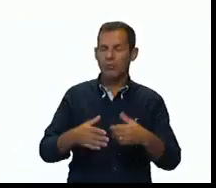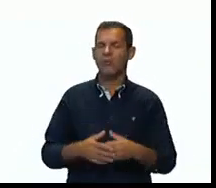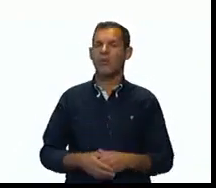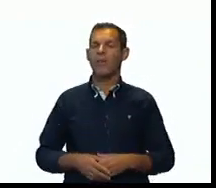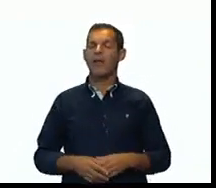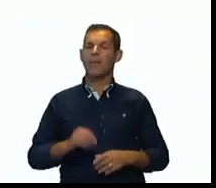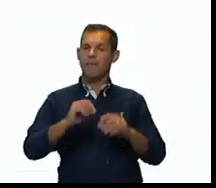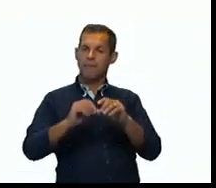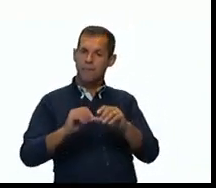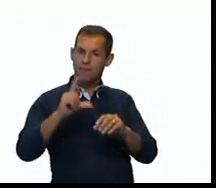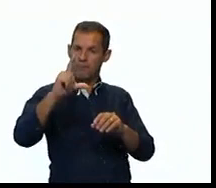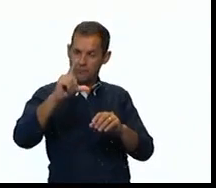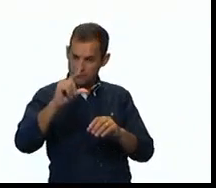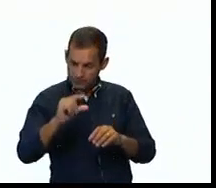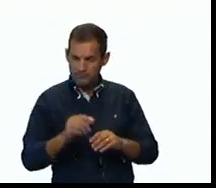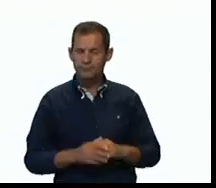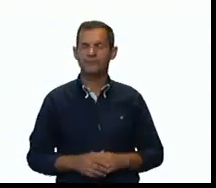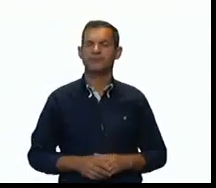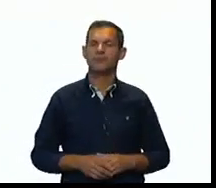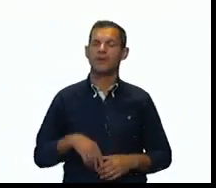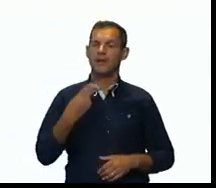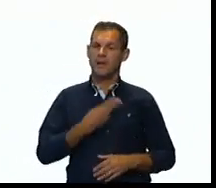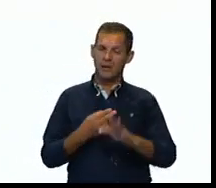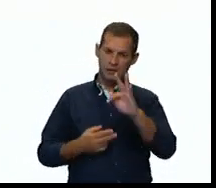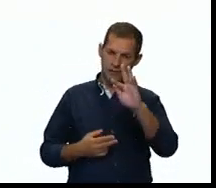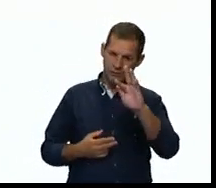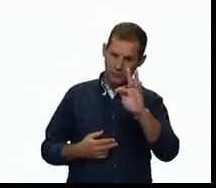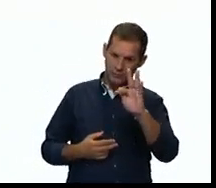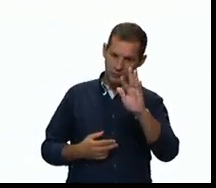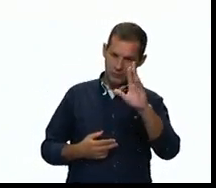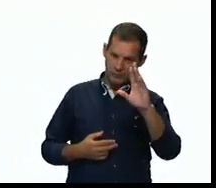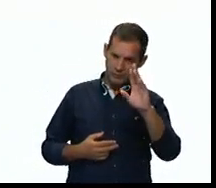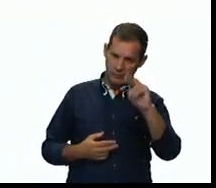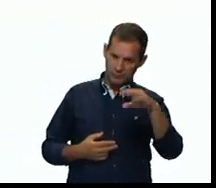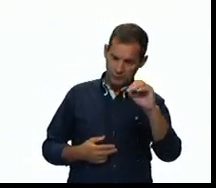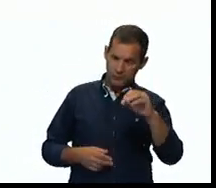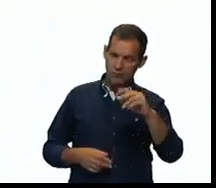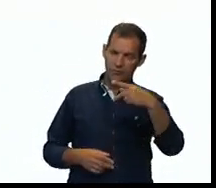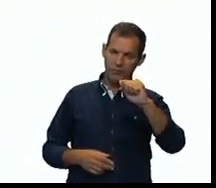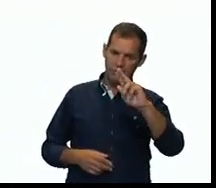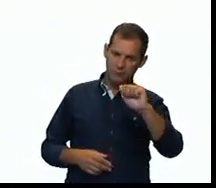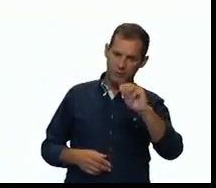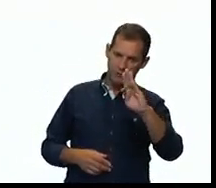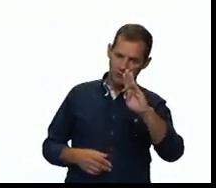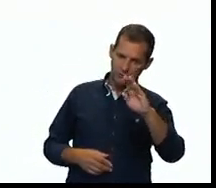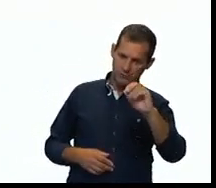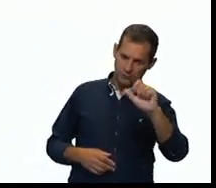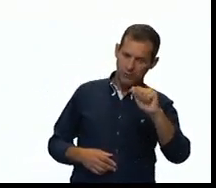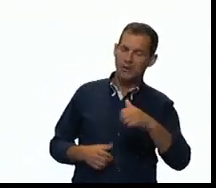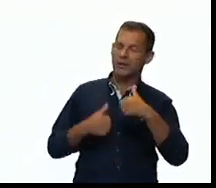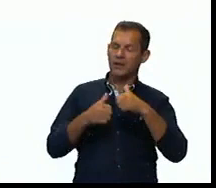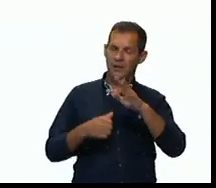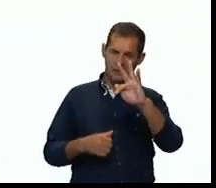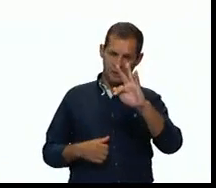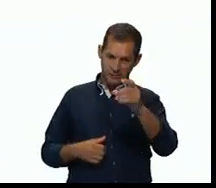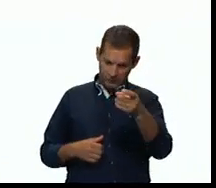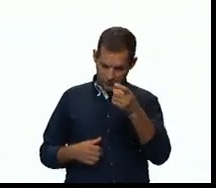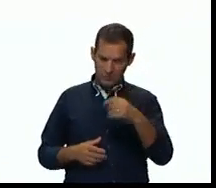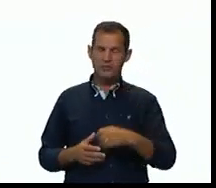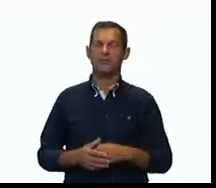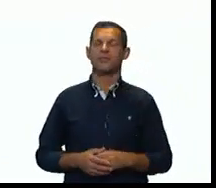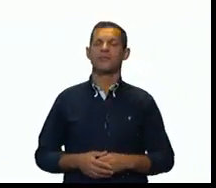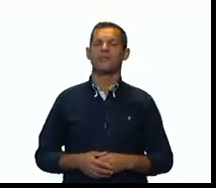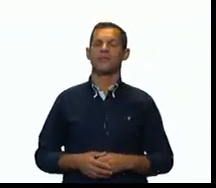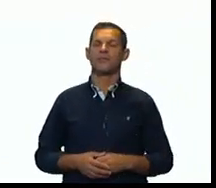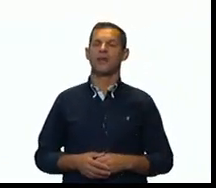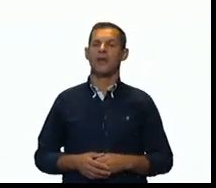é maior, qual função é menor? A nossa função maior, olha, é a parábola, ou seja, f de x